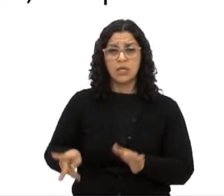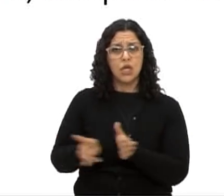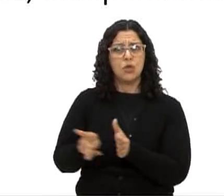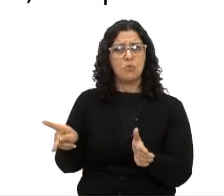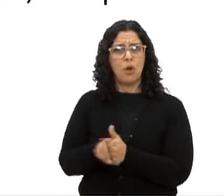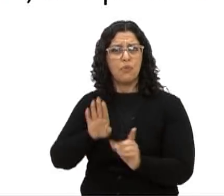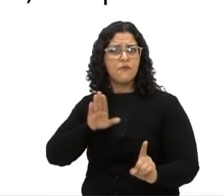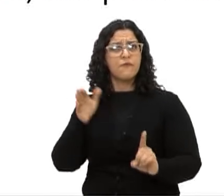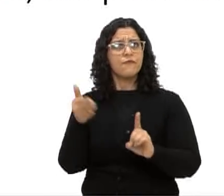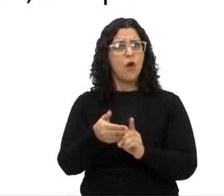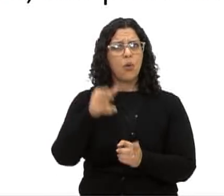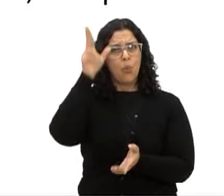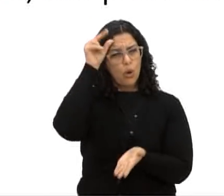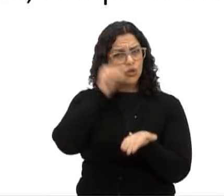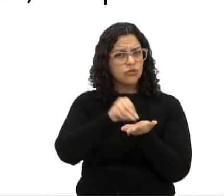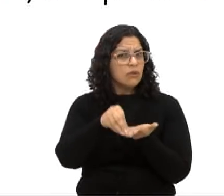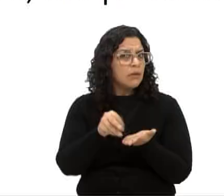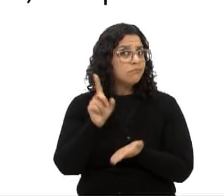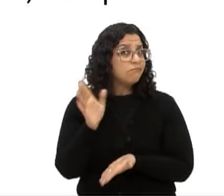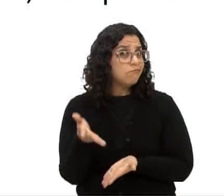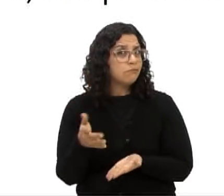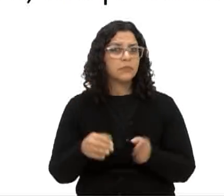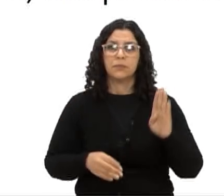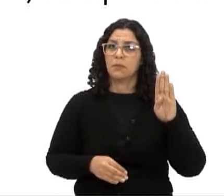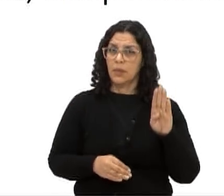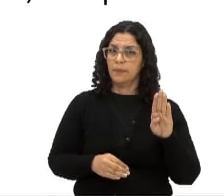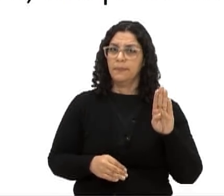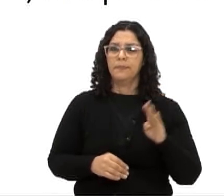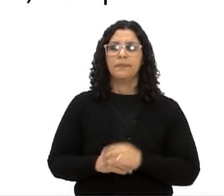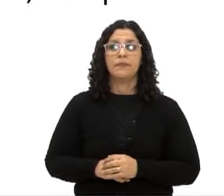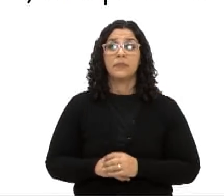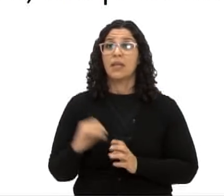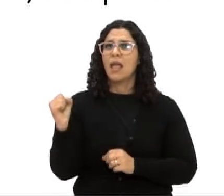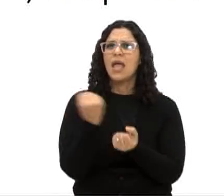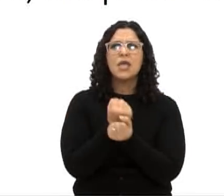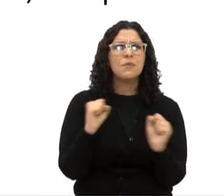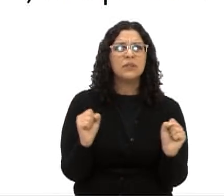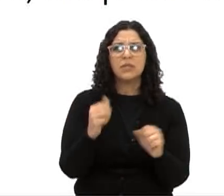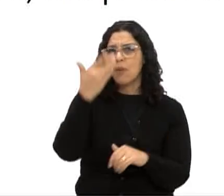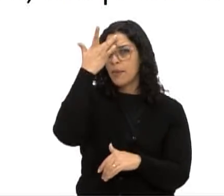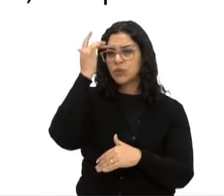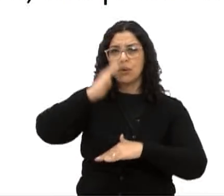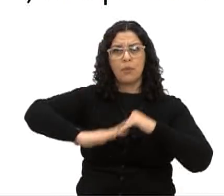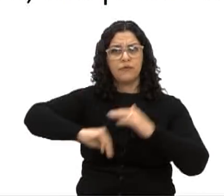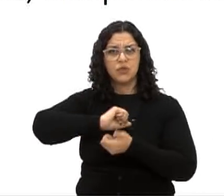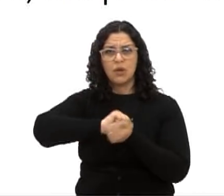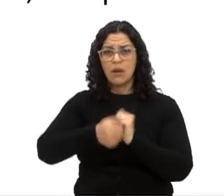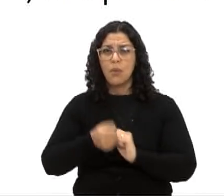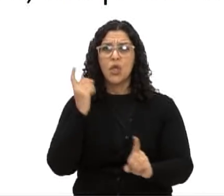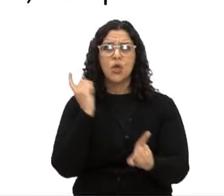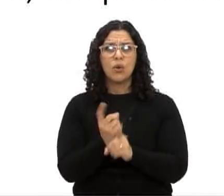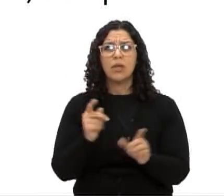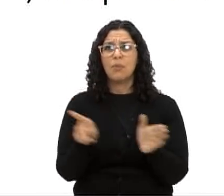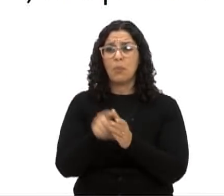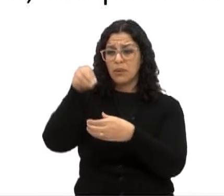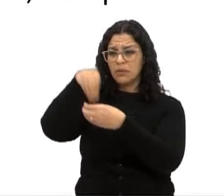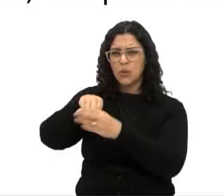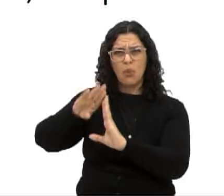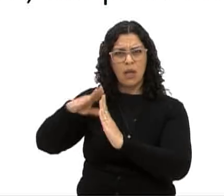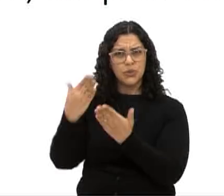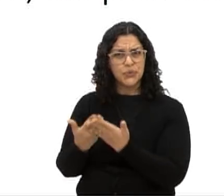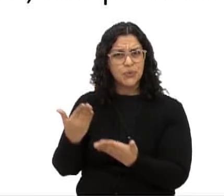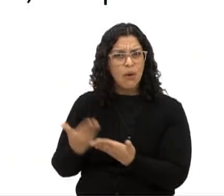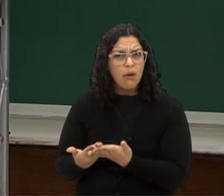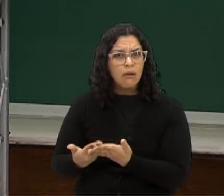jogar xadrez. Será que é isso? Alternativa B, é impossível um atleta profissional ser encontrado no âmbito escolar. Então,